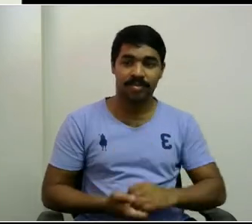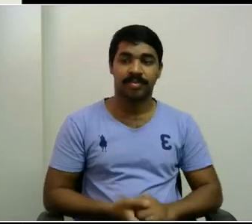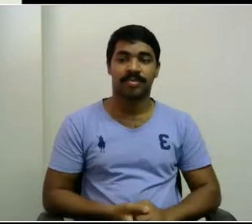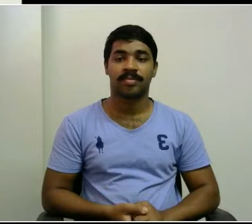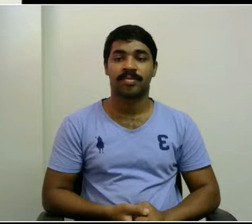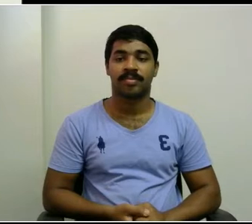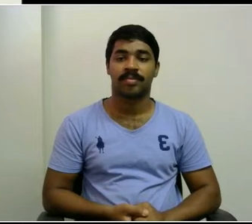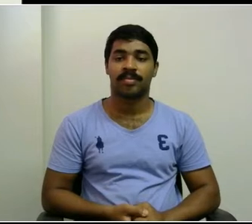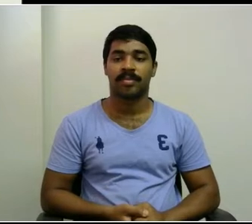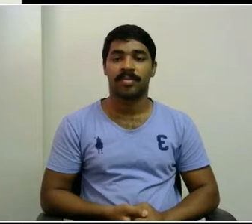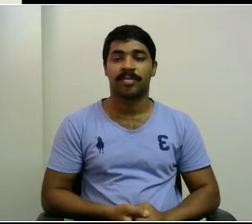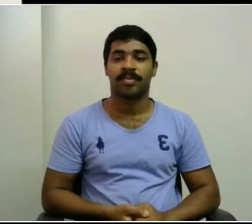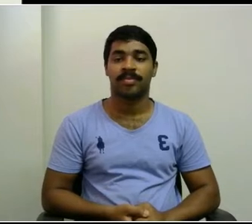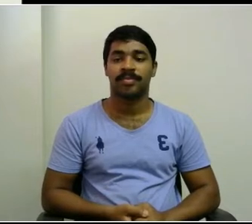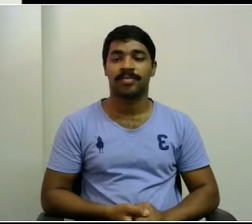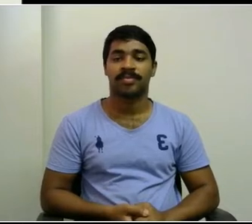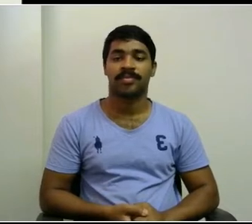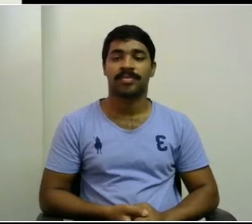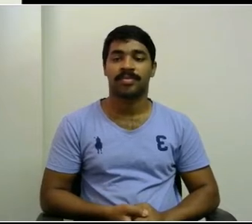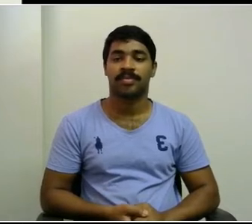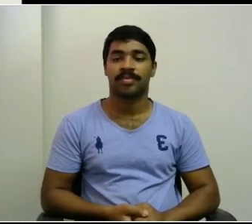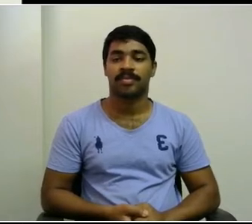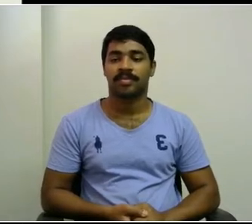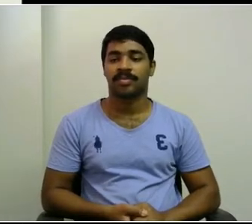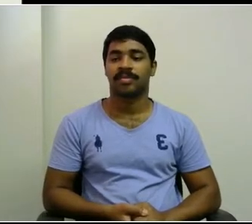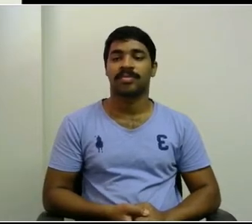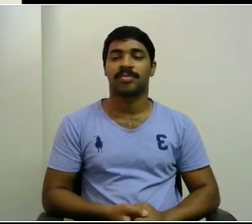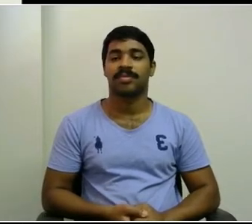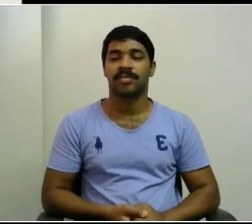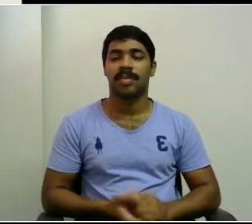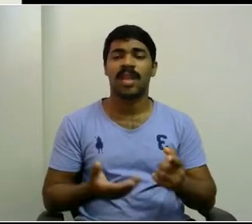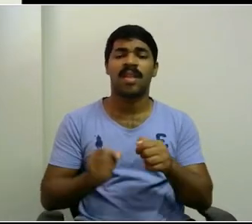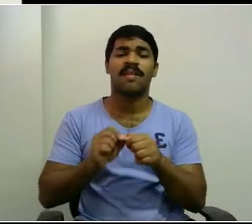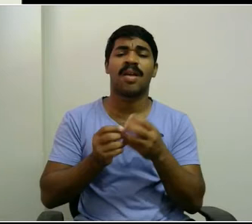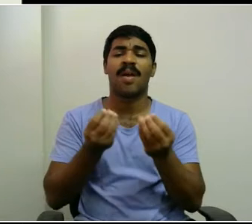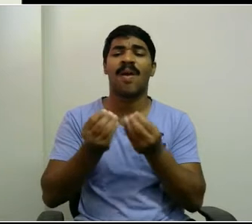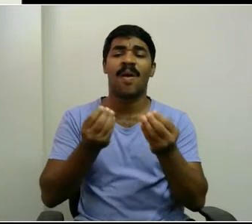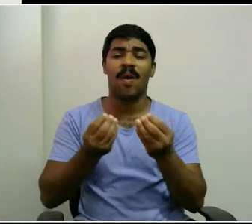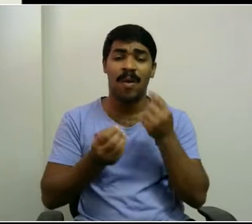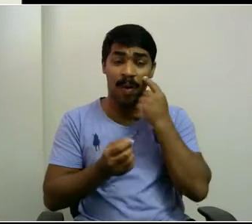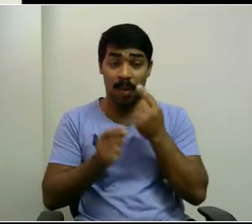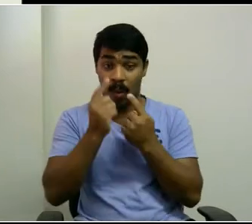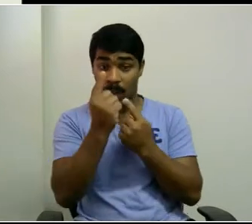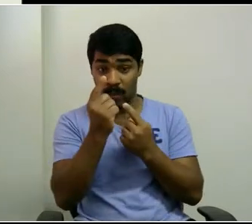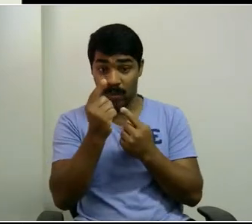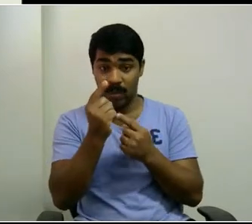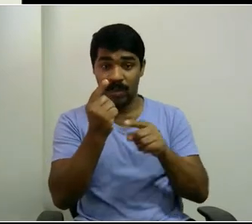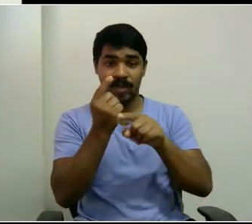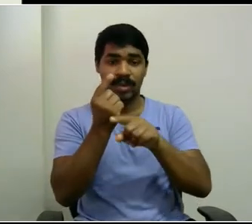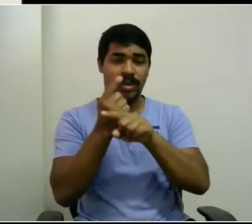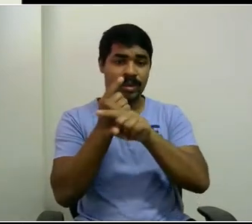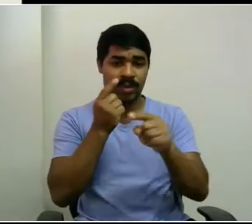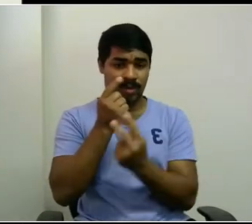sobre 2. Ó, multiplicação de fração, menos 1 vezes 1 é menos 1. 2 vezes 2 é 4.